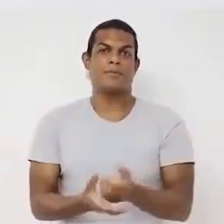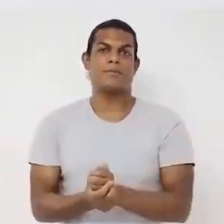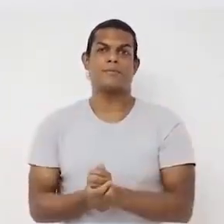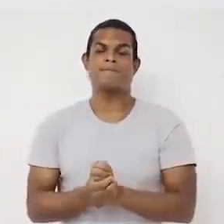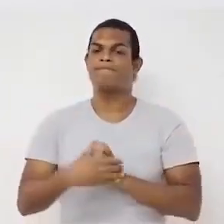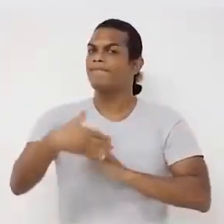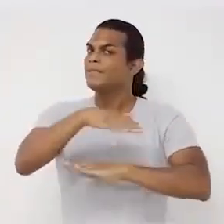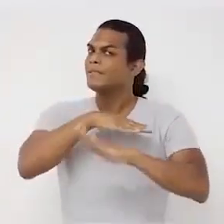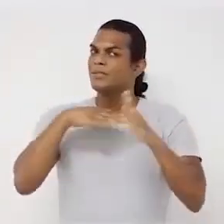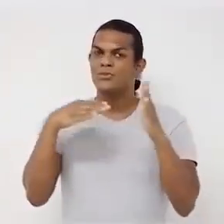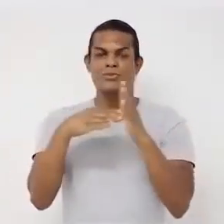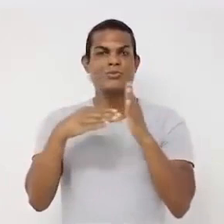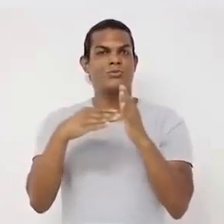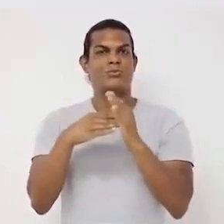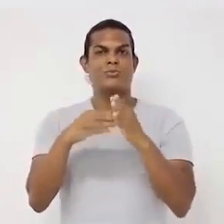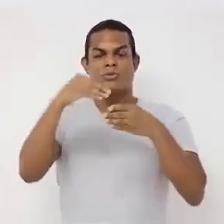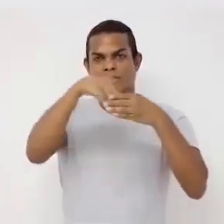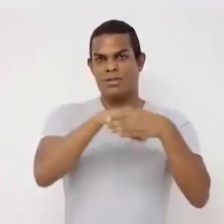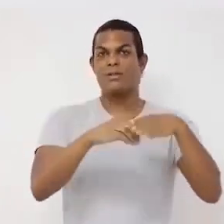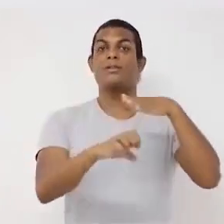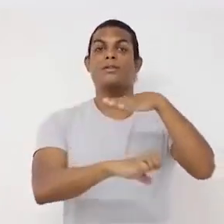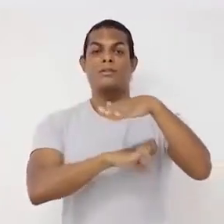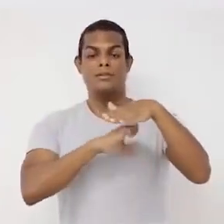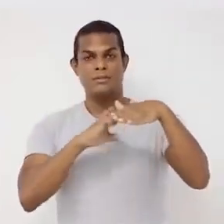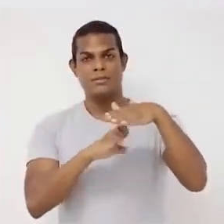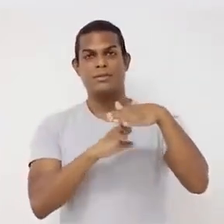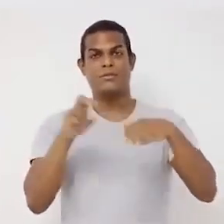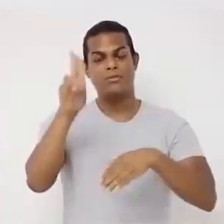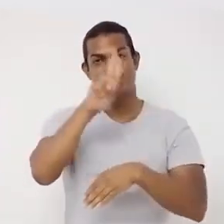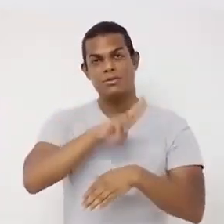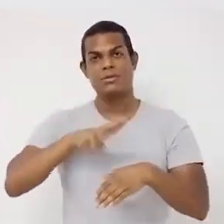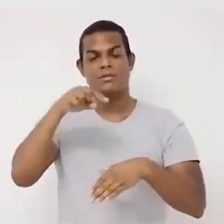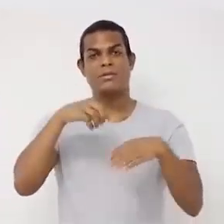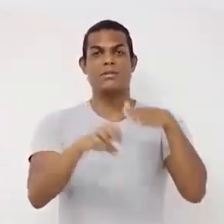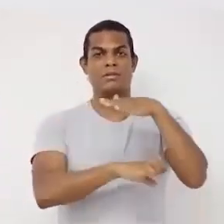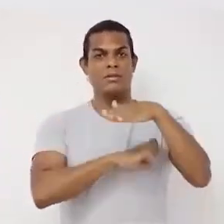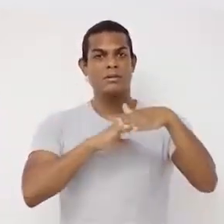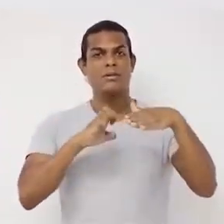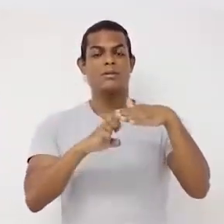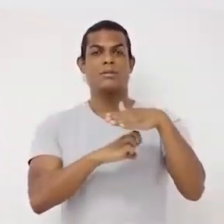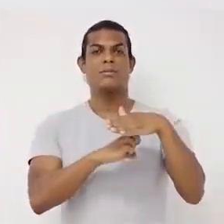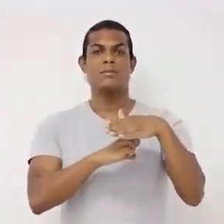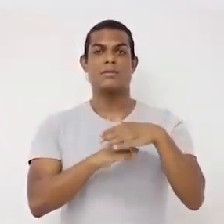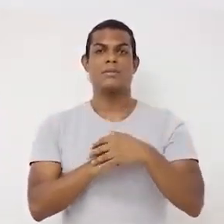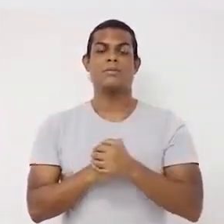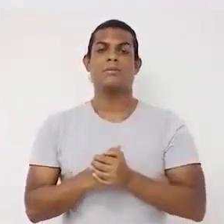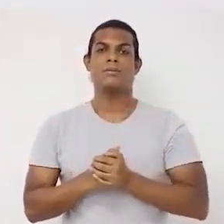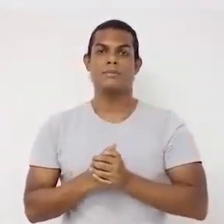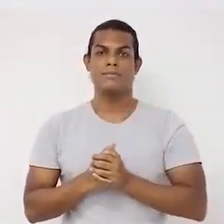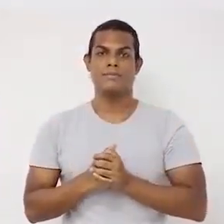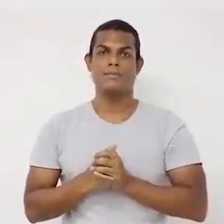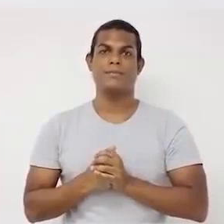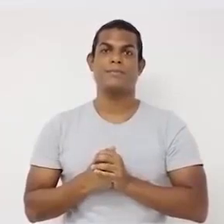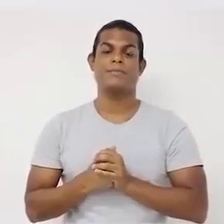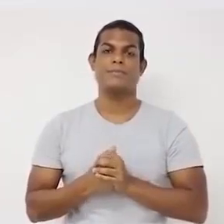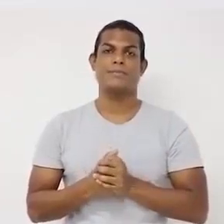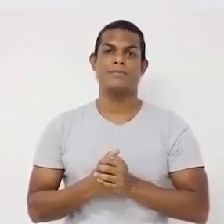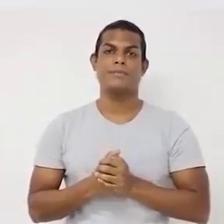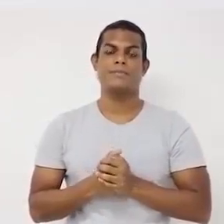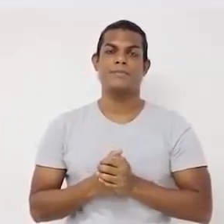utensílios, tudo que de fato faz parte da utilização diária dessa empresa no decorrer de suas